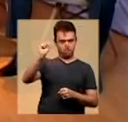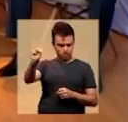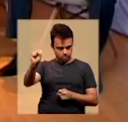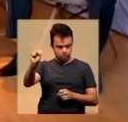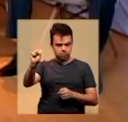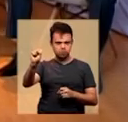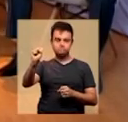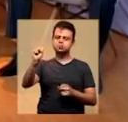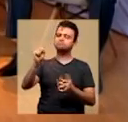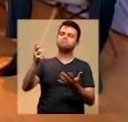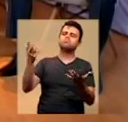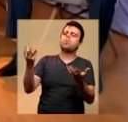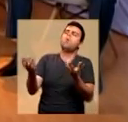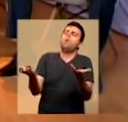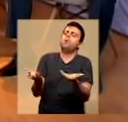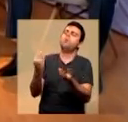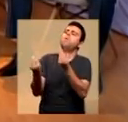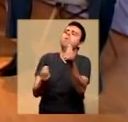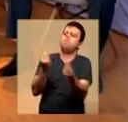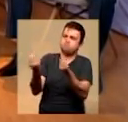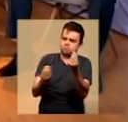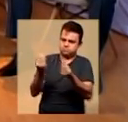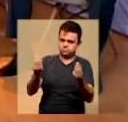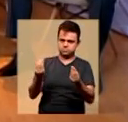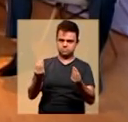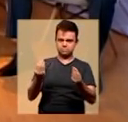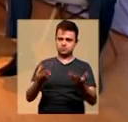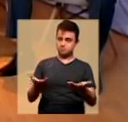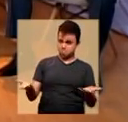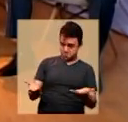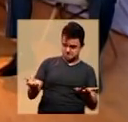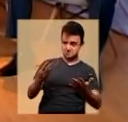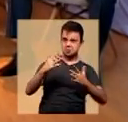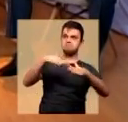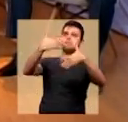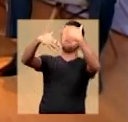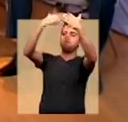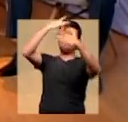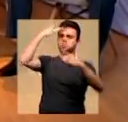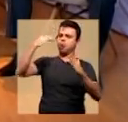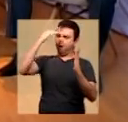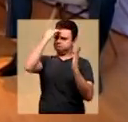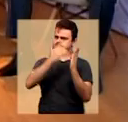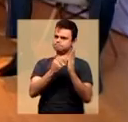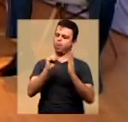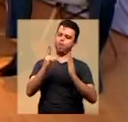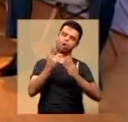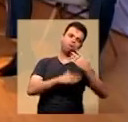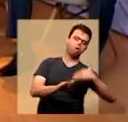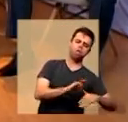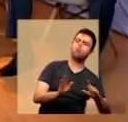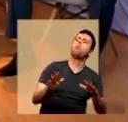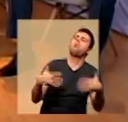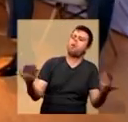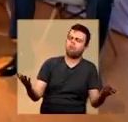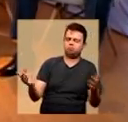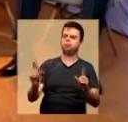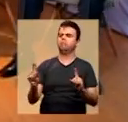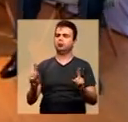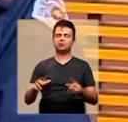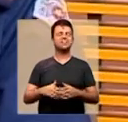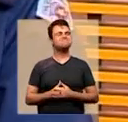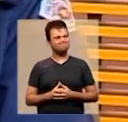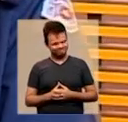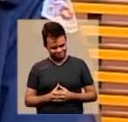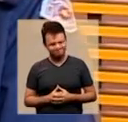2008, é isso? Sim. Como é que está isso aí? A hoje gente em dia? deu uma relaxada passado Isso. esses anos todos? O que eu percebo